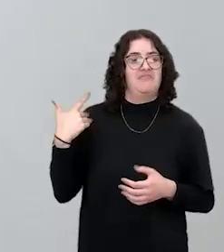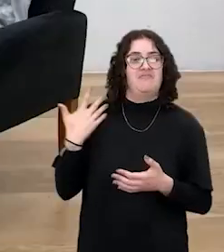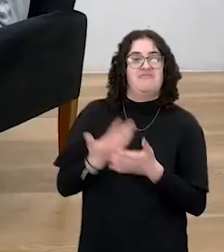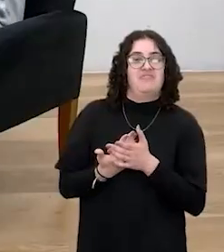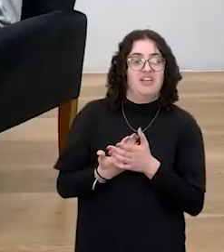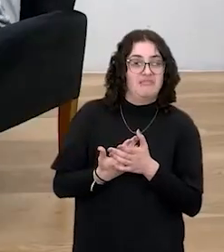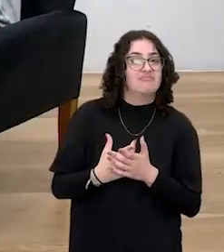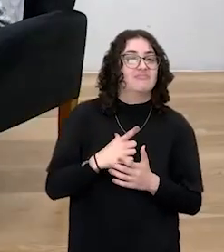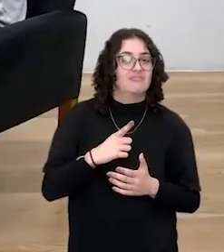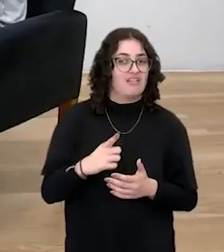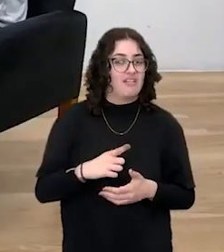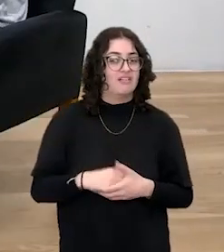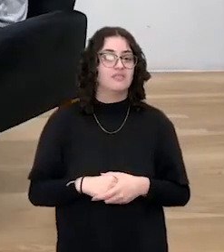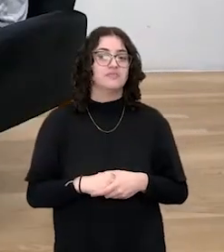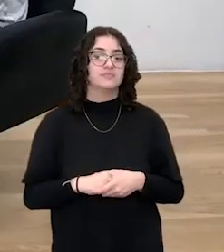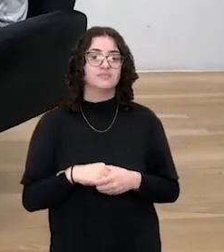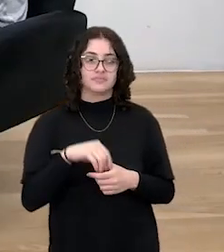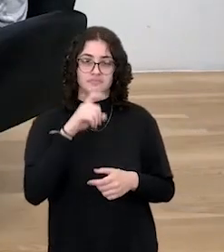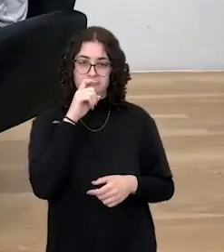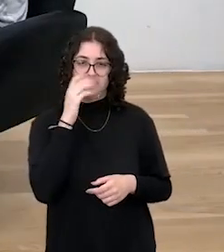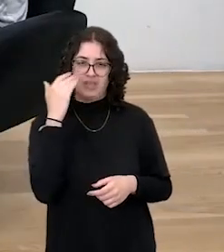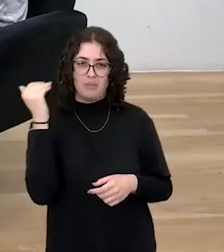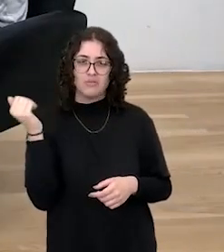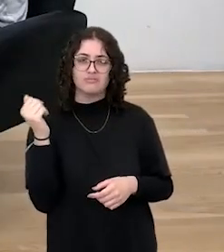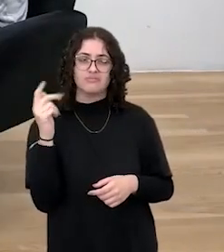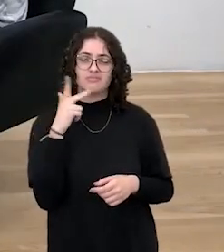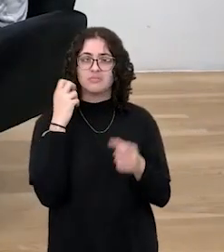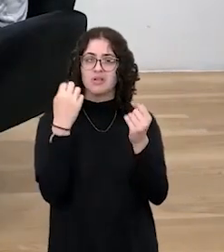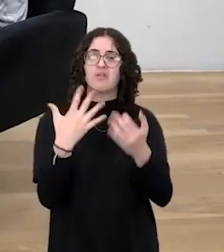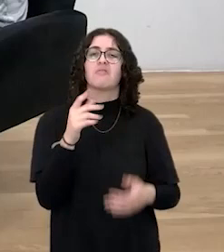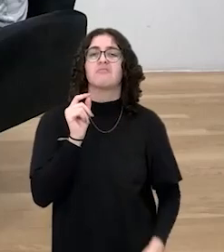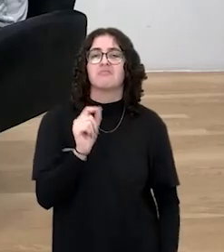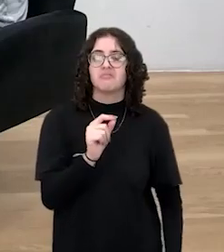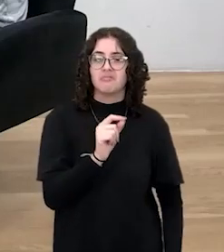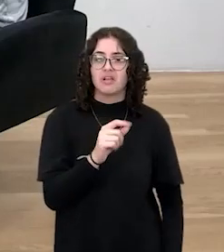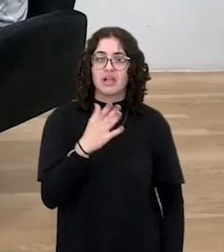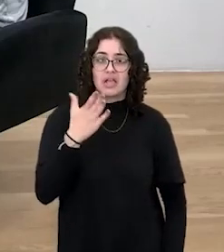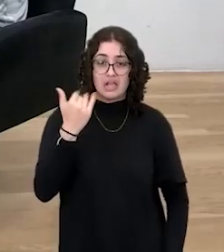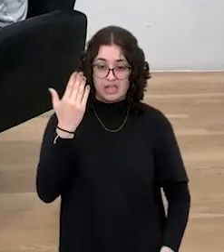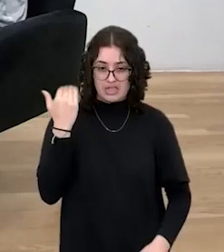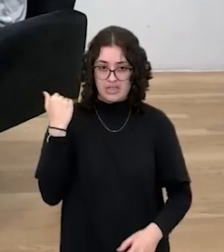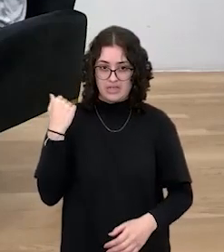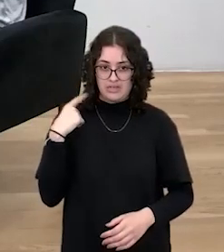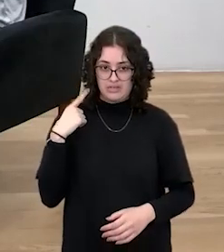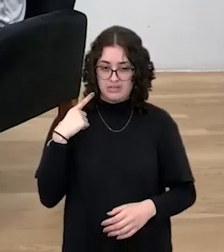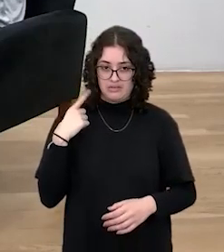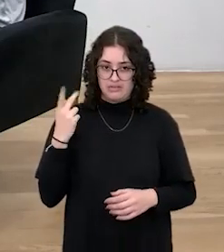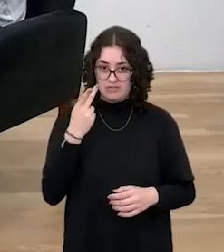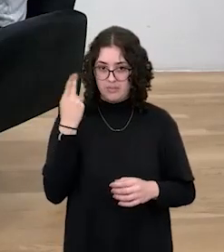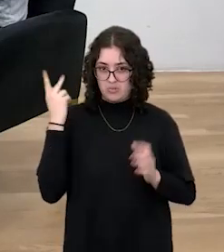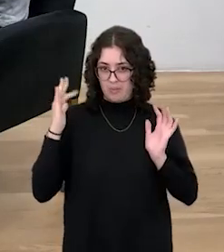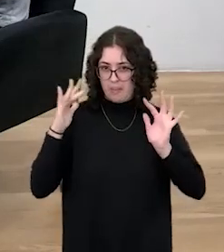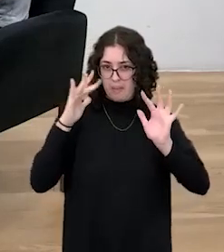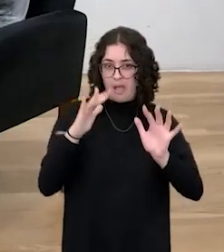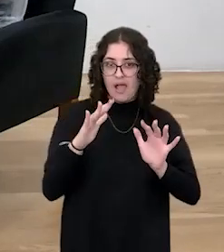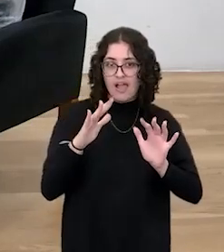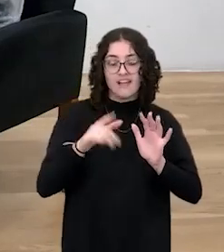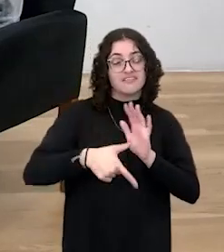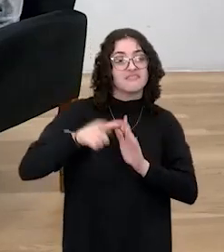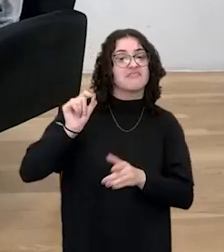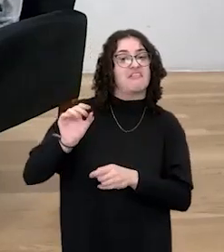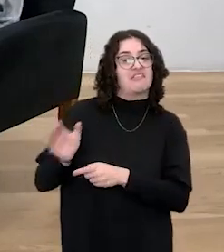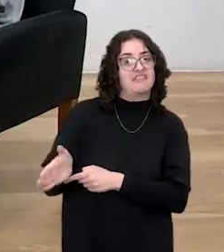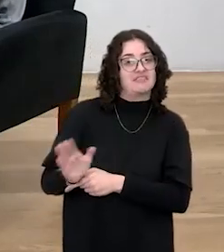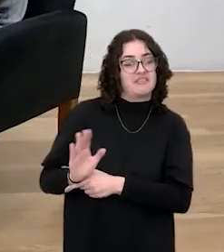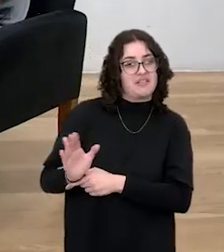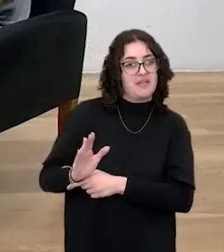O Roosevelt já dizia na década de 30, antes de chegar as minhas tropas, chega o meu cinema. Sim. Então a